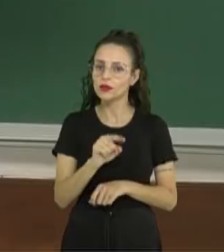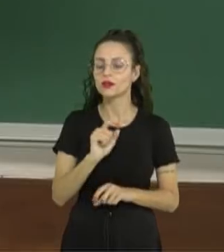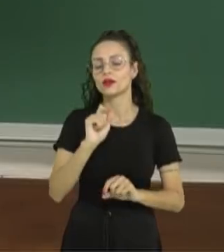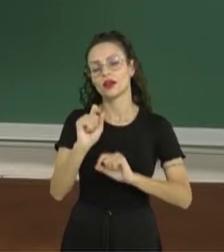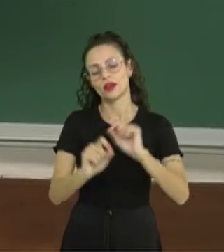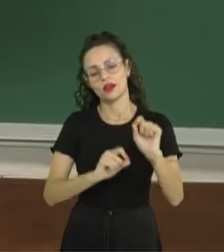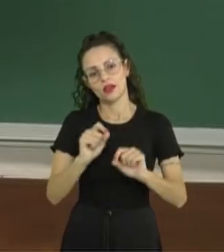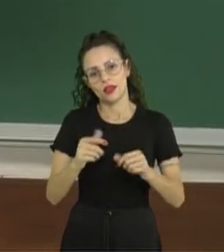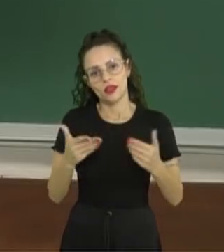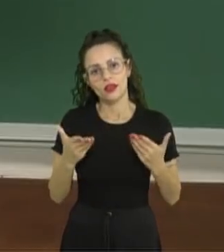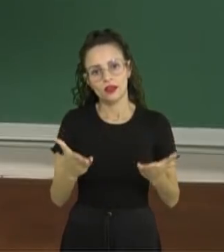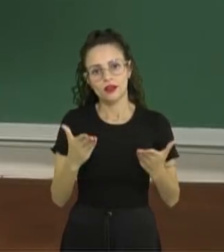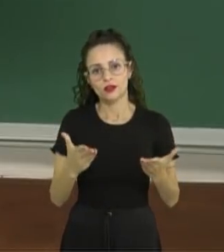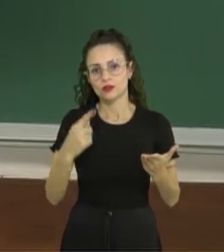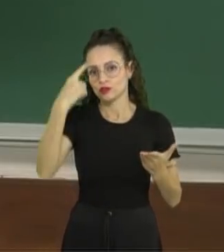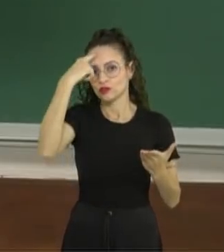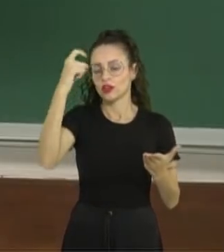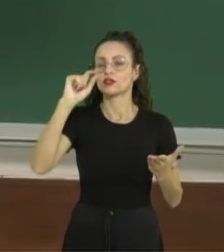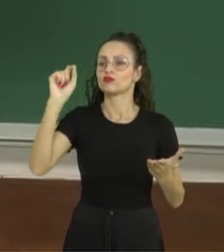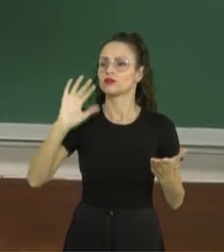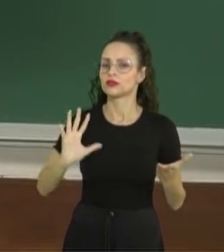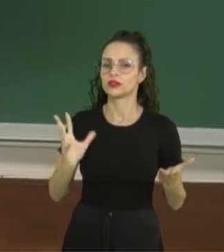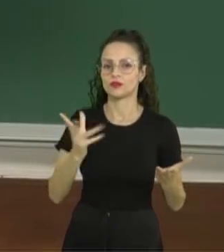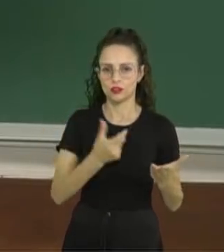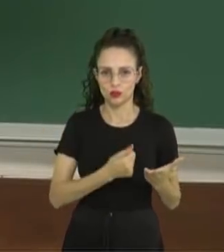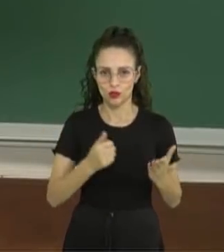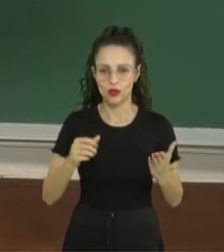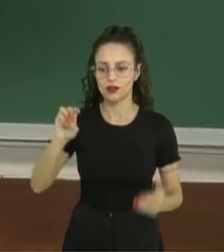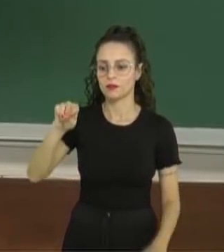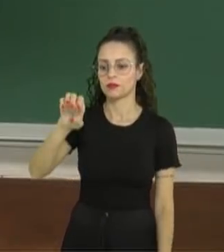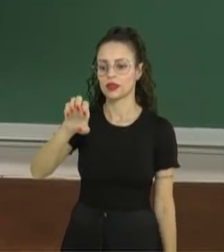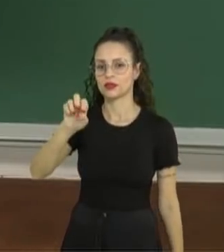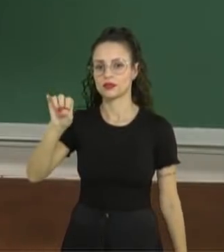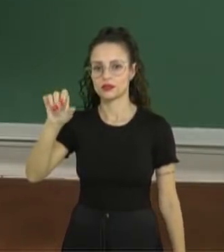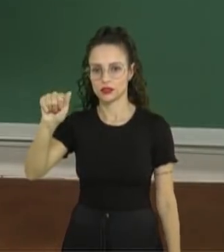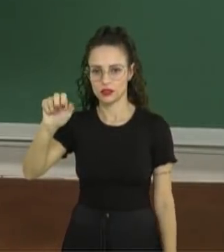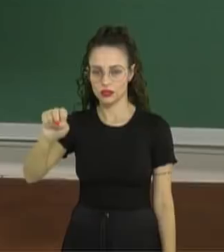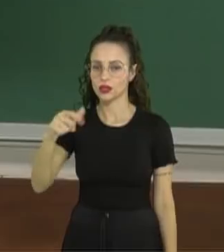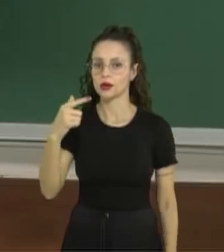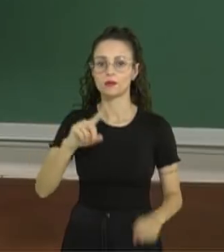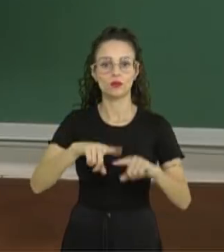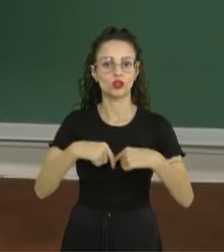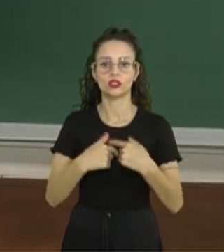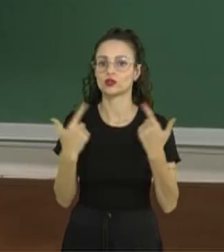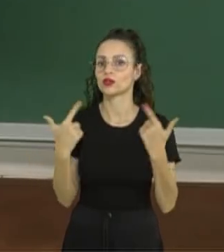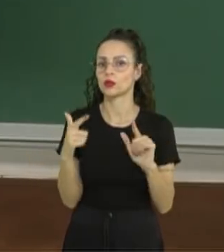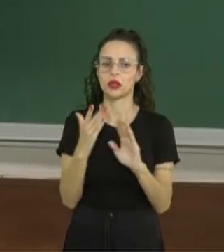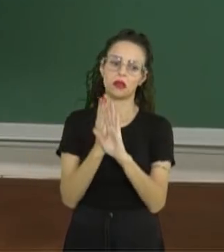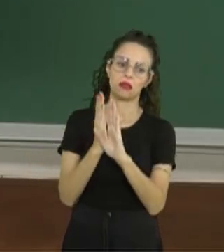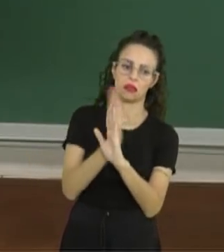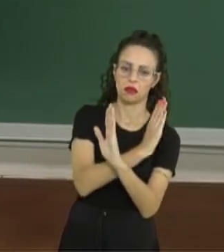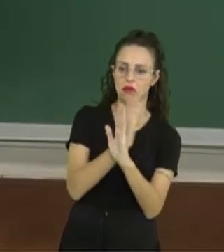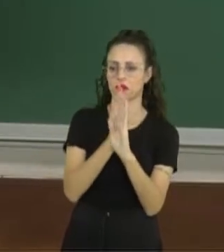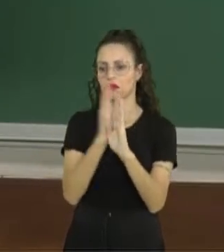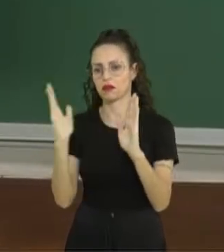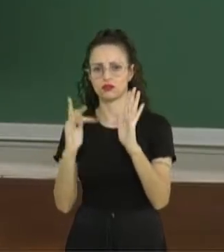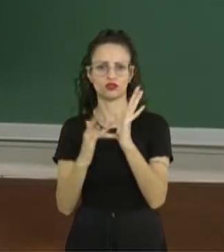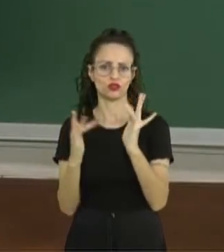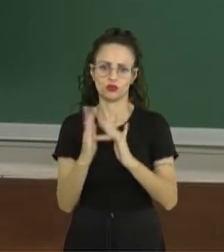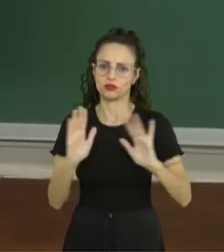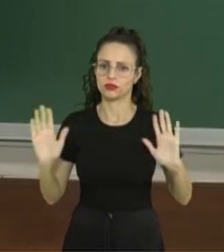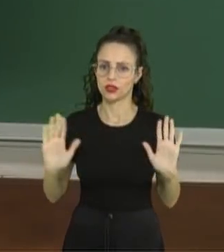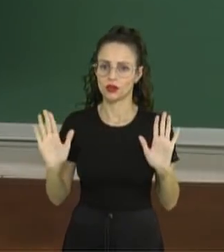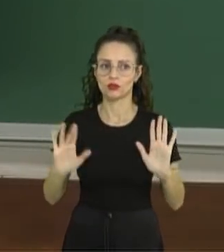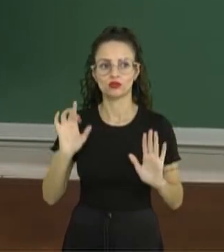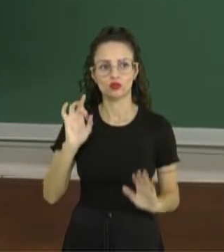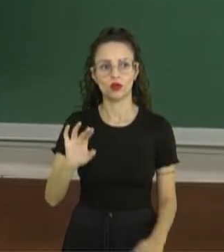ideia, a ideia do Salvador, do Messias. Por isso, para eles, não tem sentido antes de Cristo e depois de Cristo. E sim o